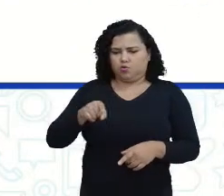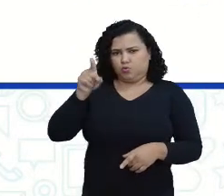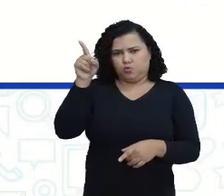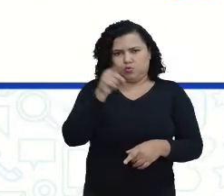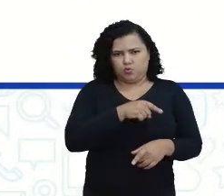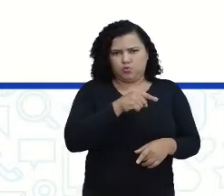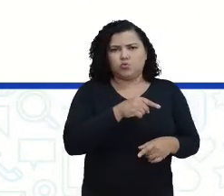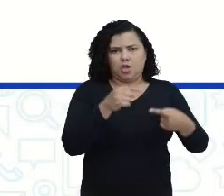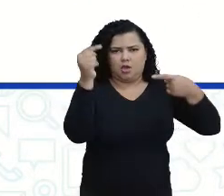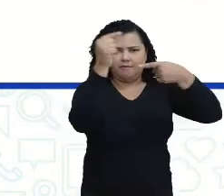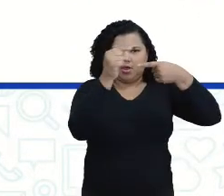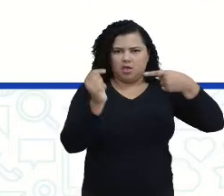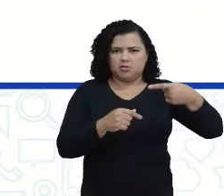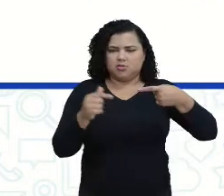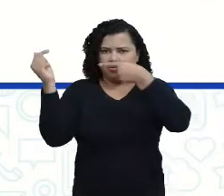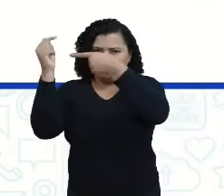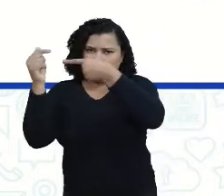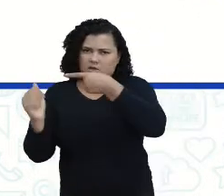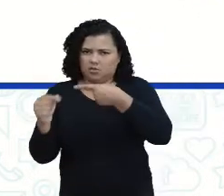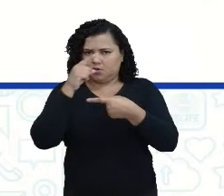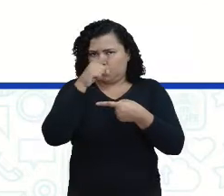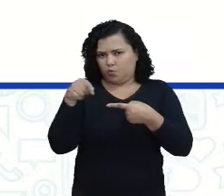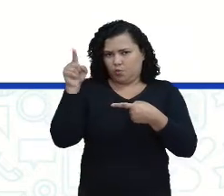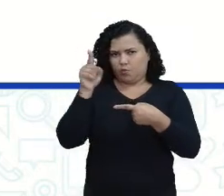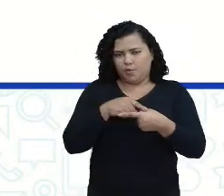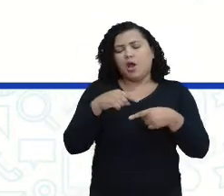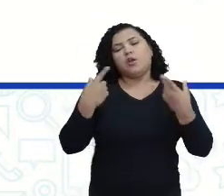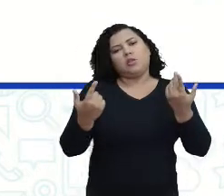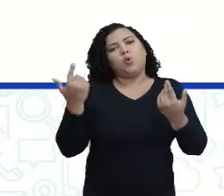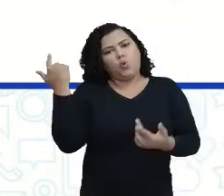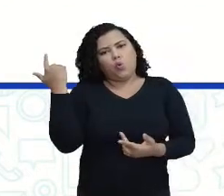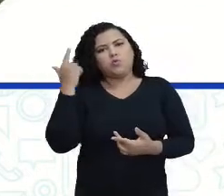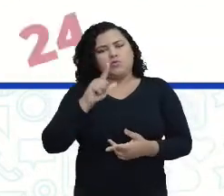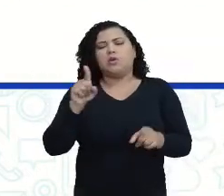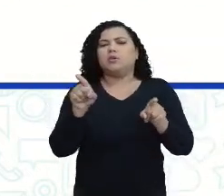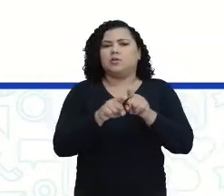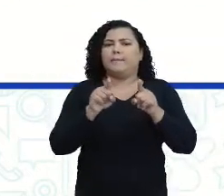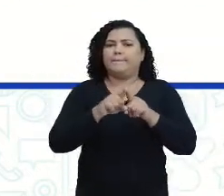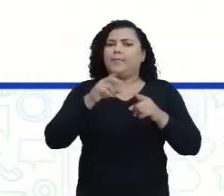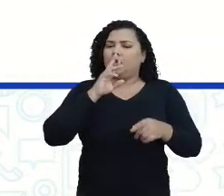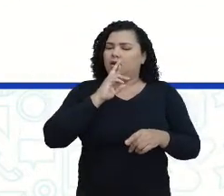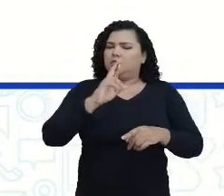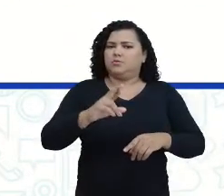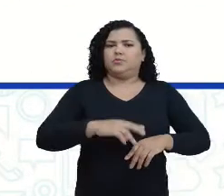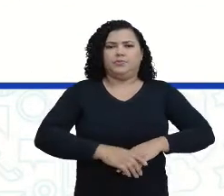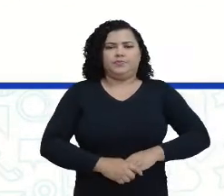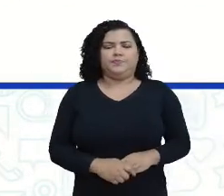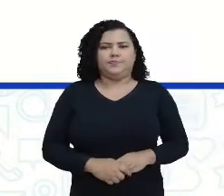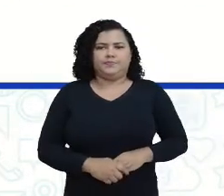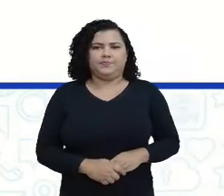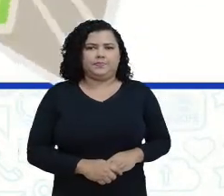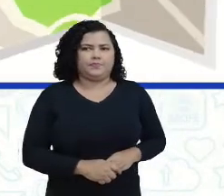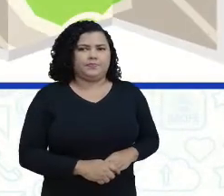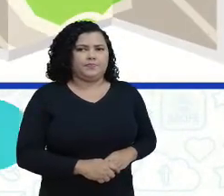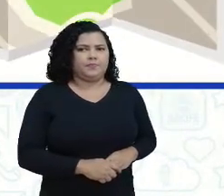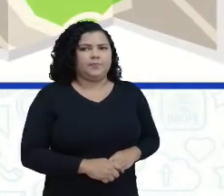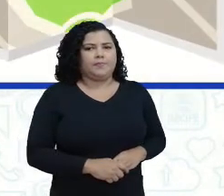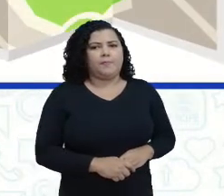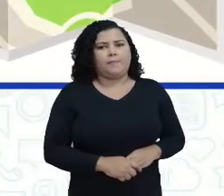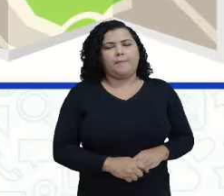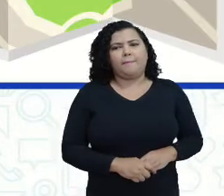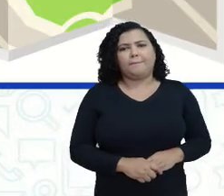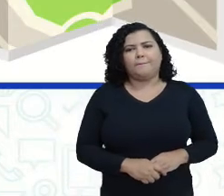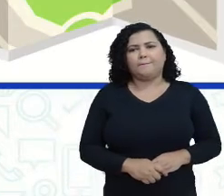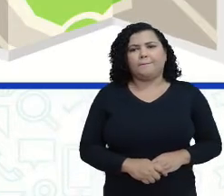uma técnica para descobrir se são proporcionais quando não é tão aparente, quando não é tão explícito, tá certo? Então vamos